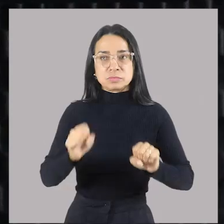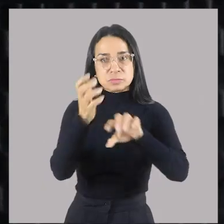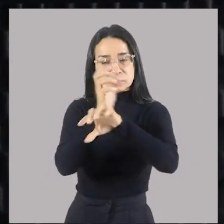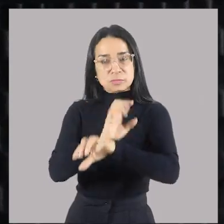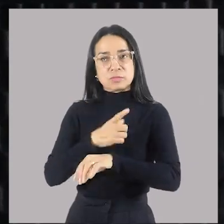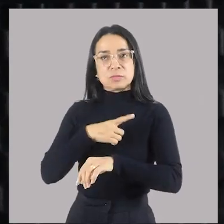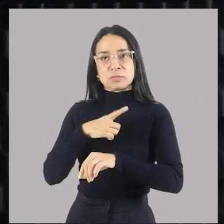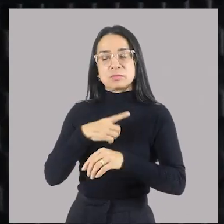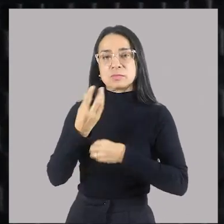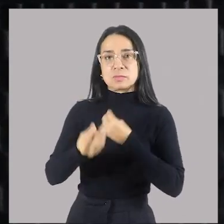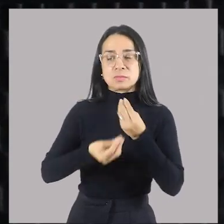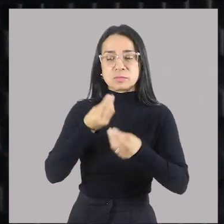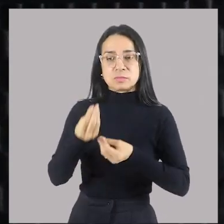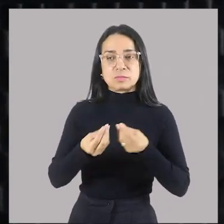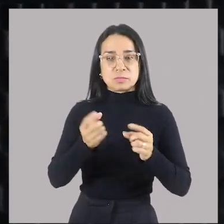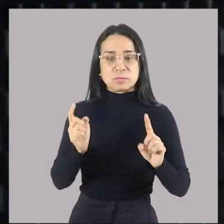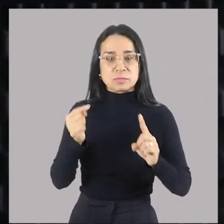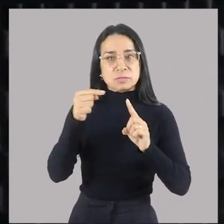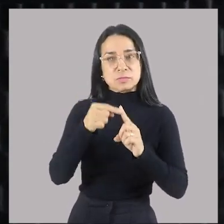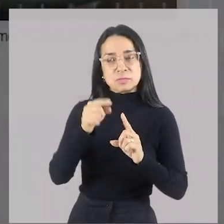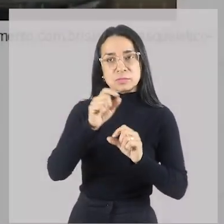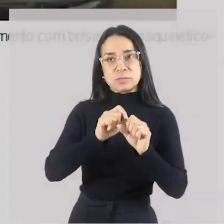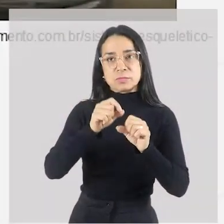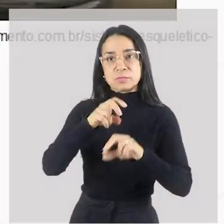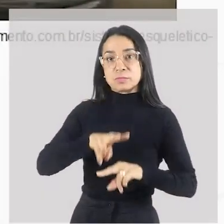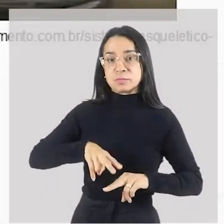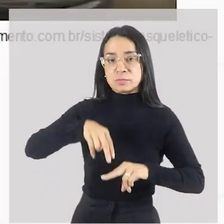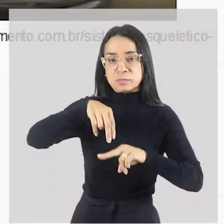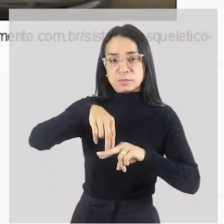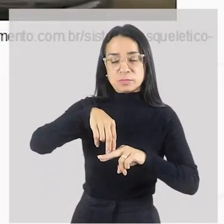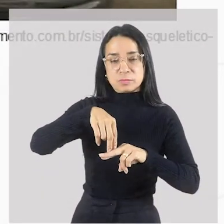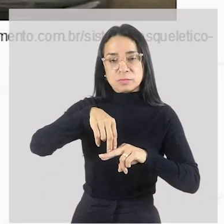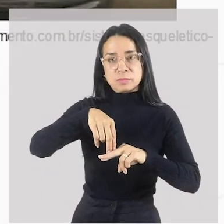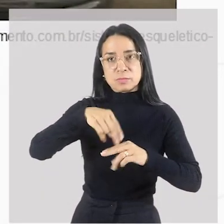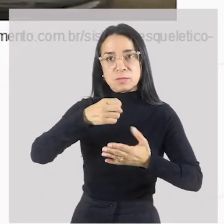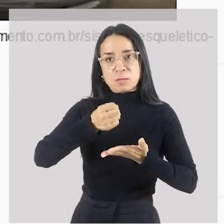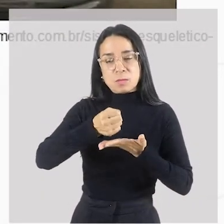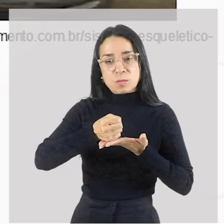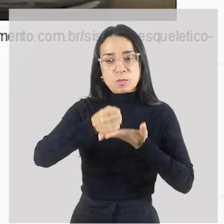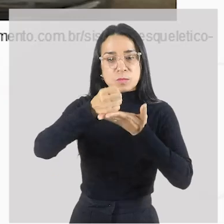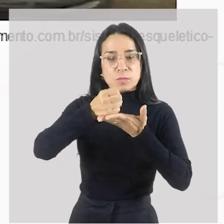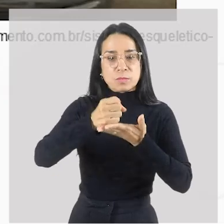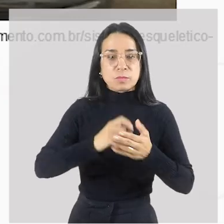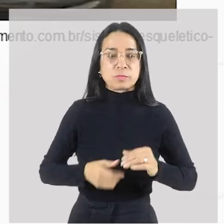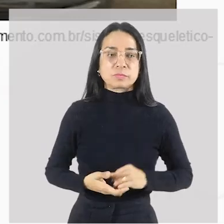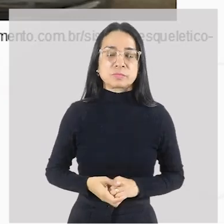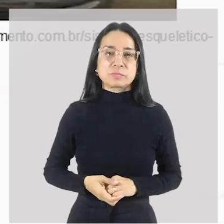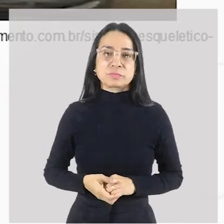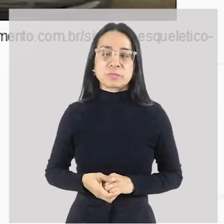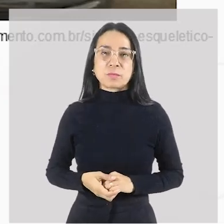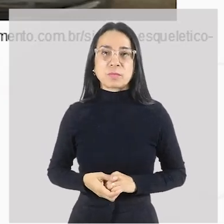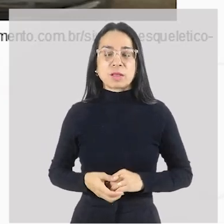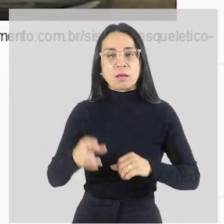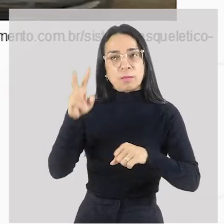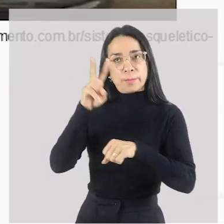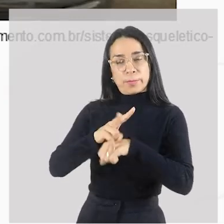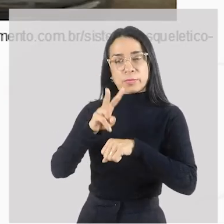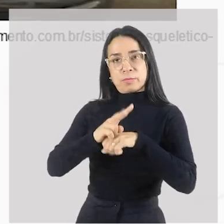tem essa função de sustentação. Proteção de estruturas vitais. Então se a gente for